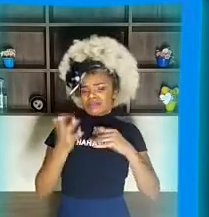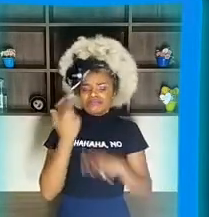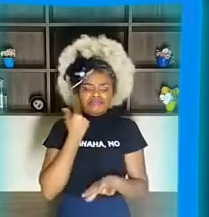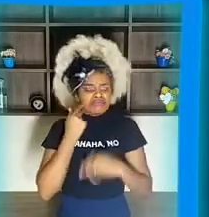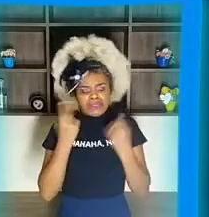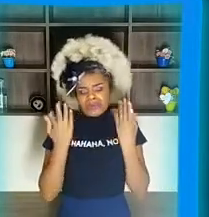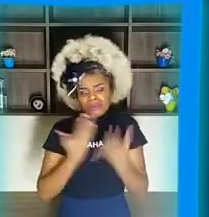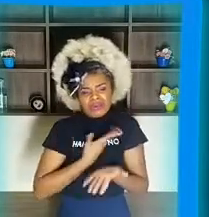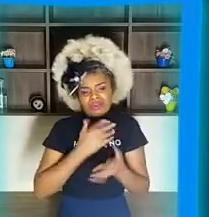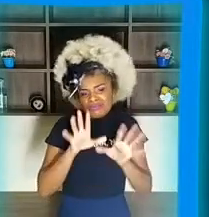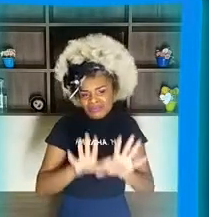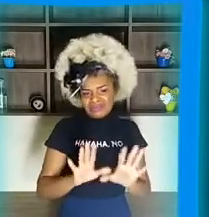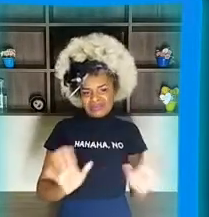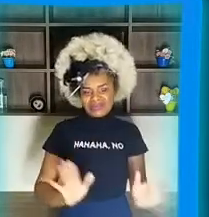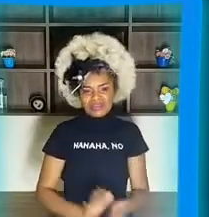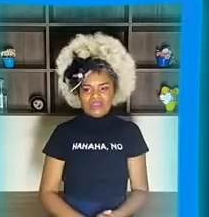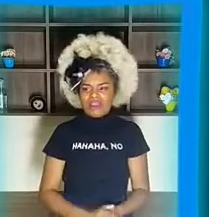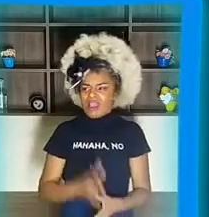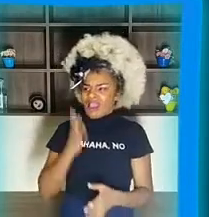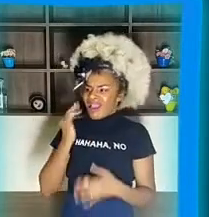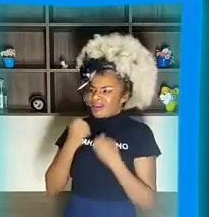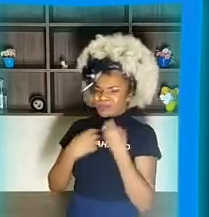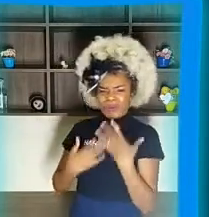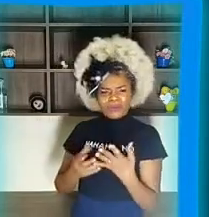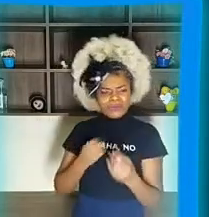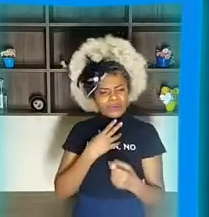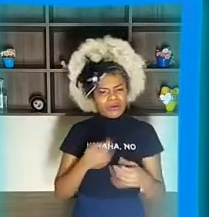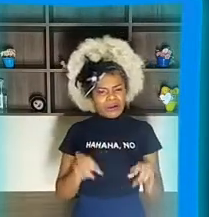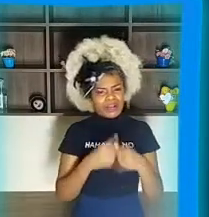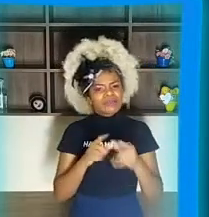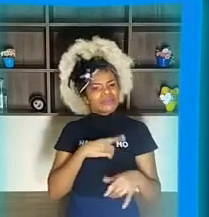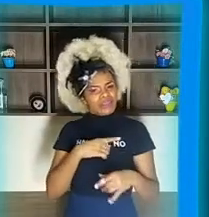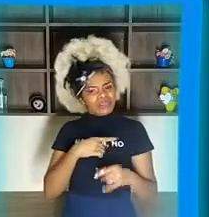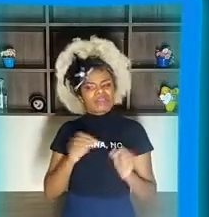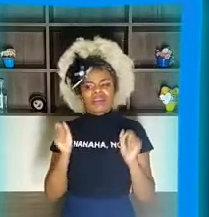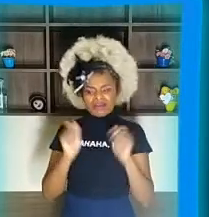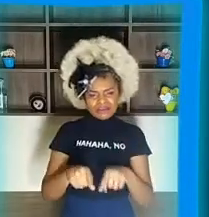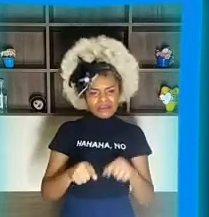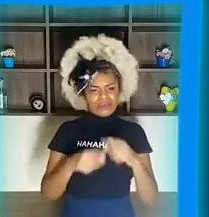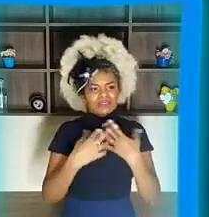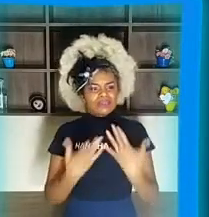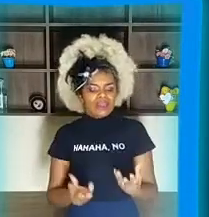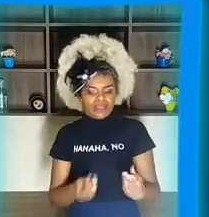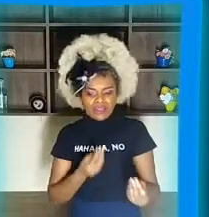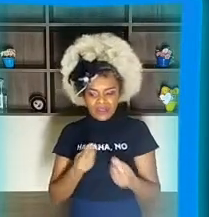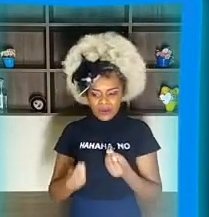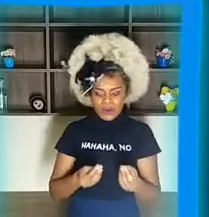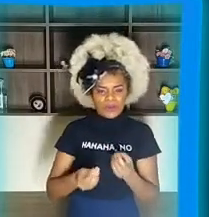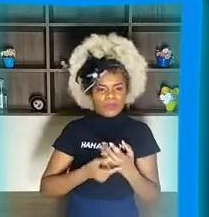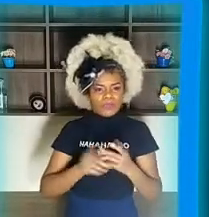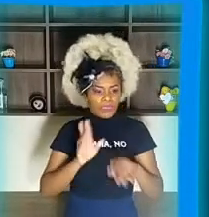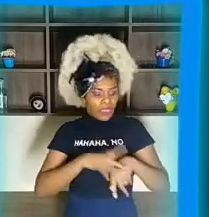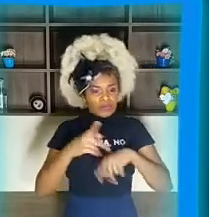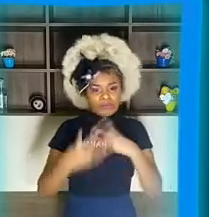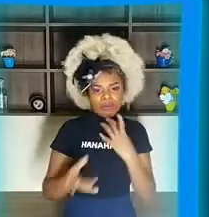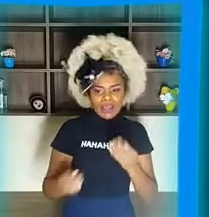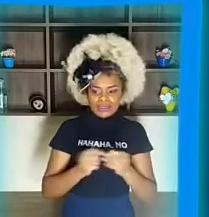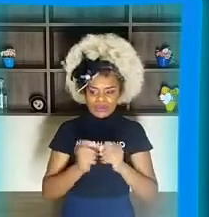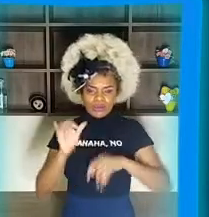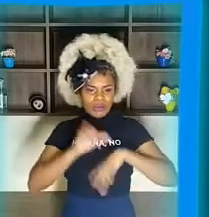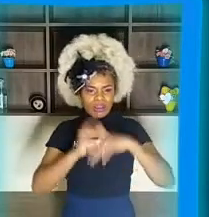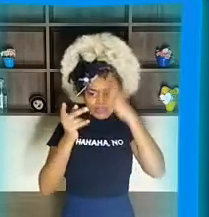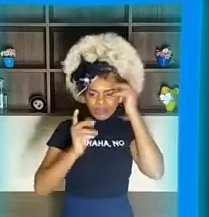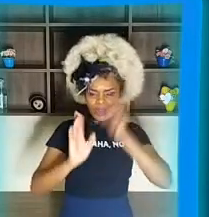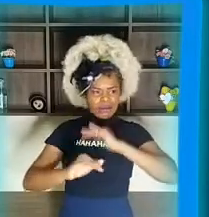foi assim. Não, mas total. A música tem mesmo esse efeito, né, de... de ser automático, assim, de botar a gente num